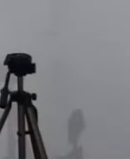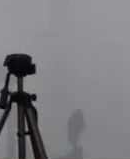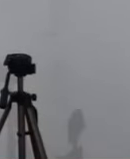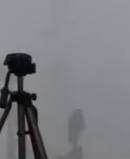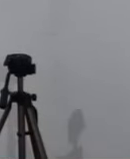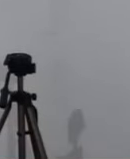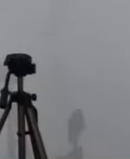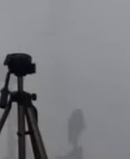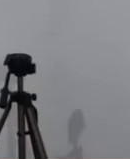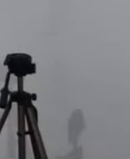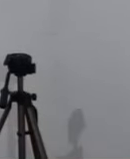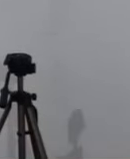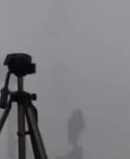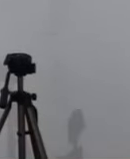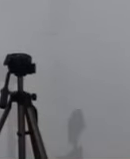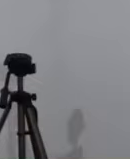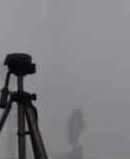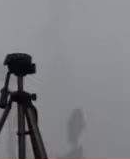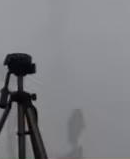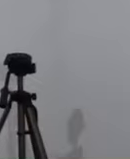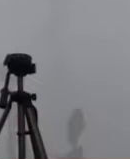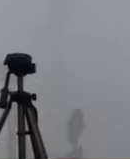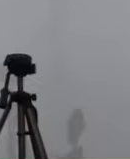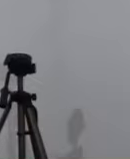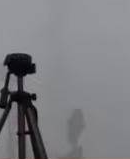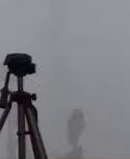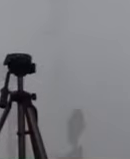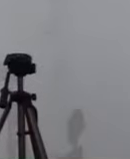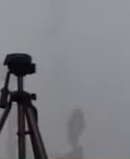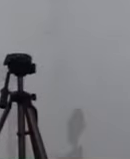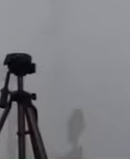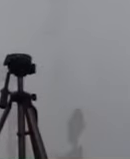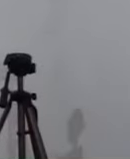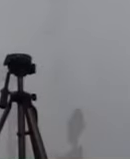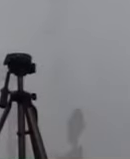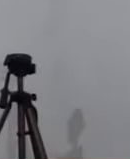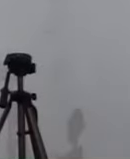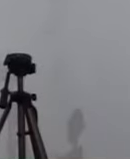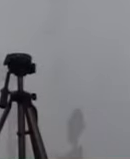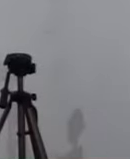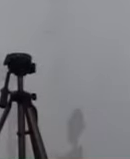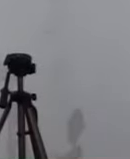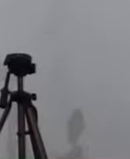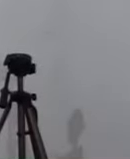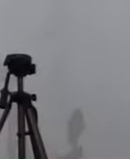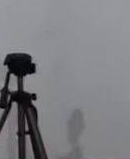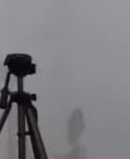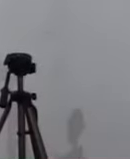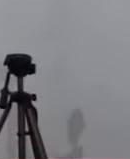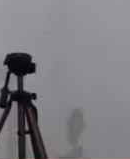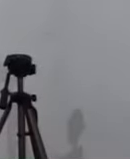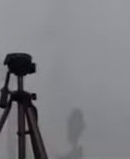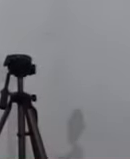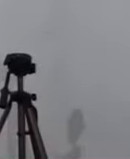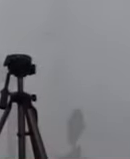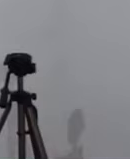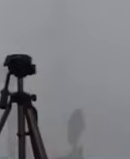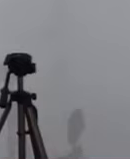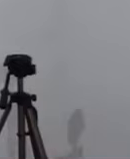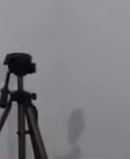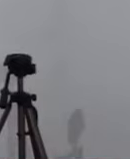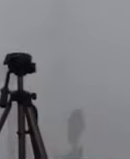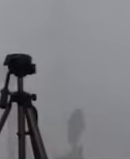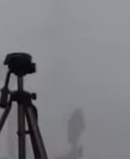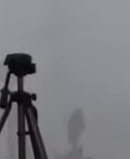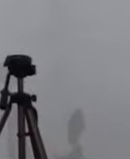a justiça eleitoral finaliza o seu processo eleitoral, dizendo ao Estado brasileiro: olha, nós cumprimos